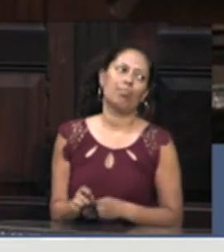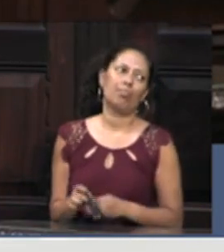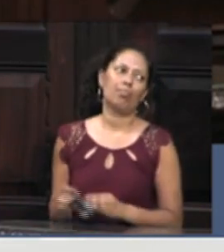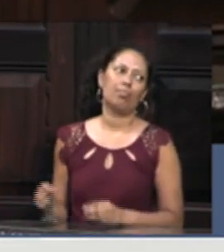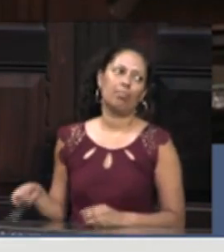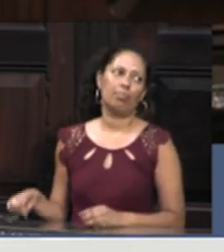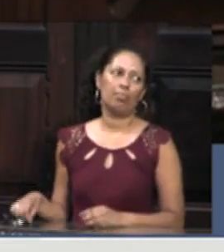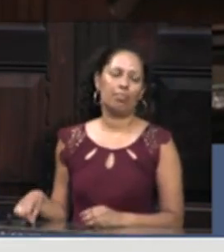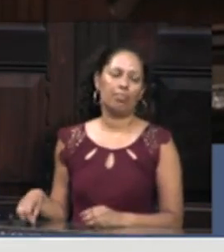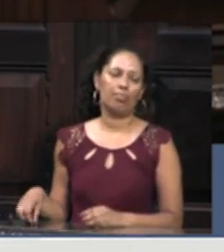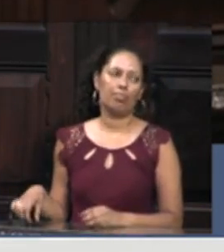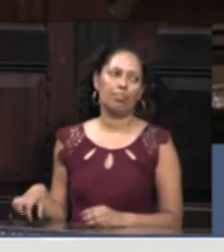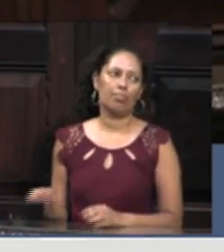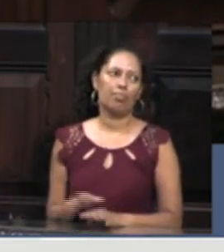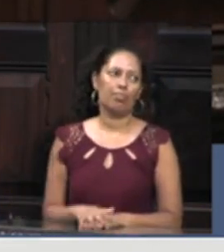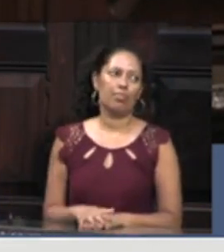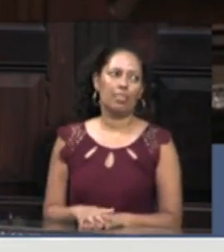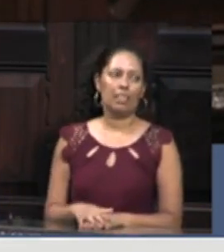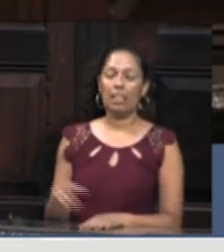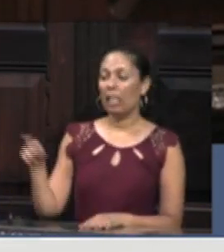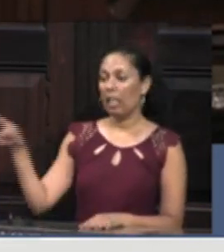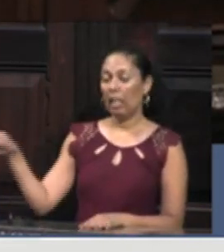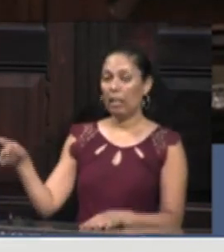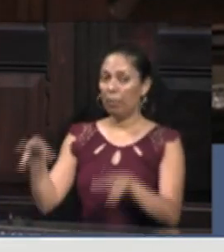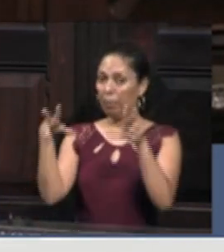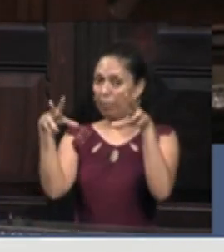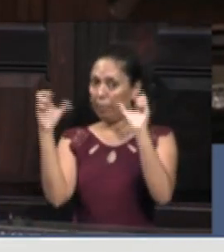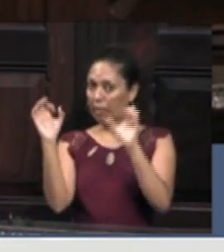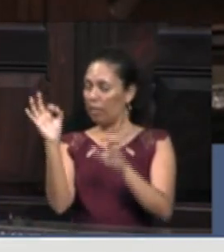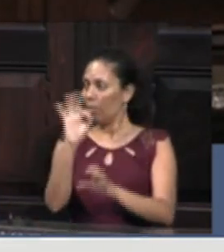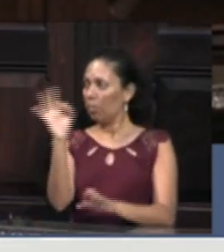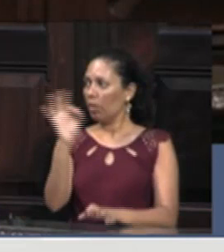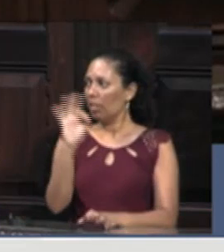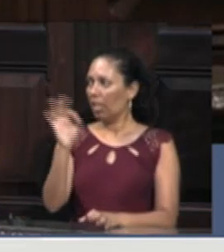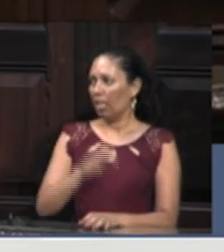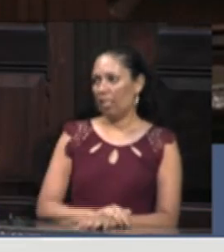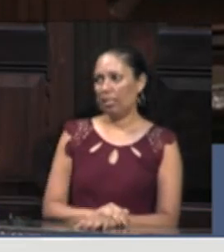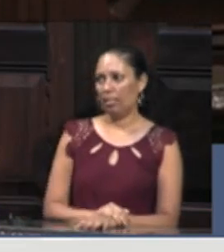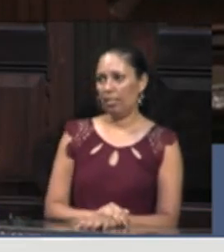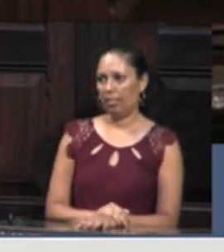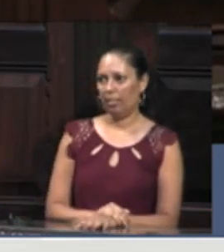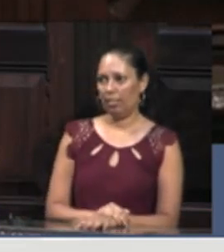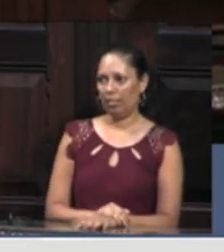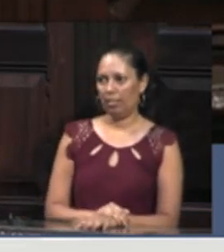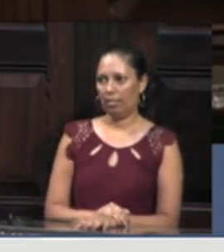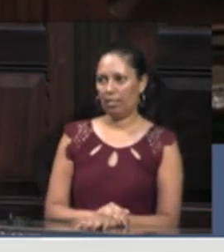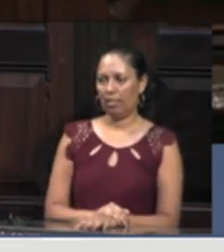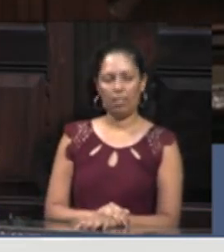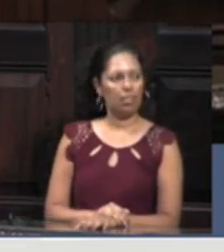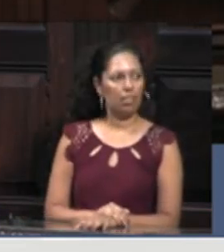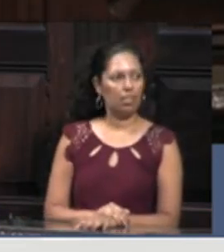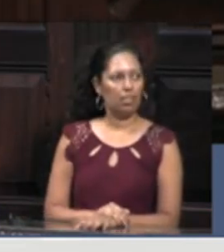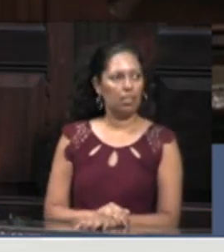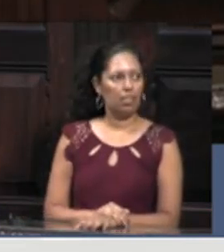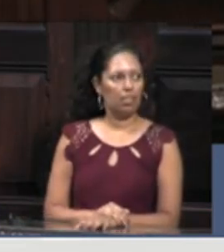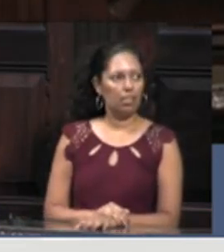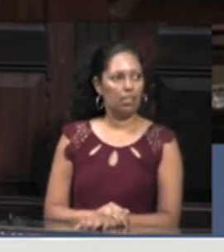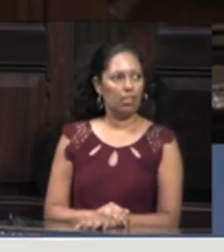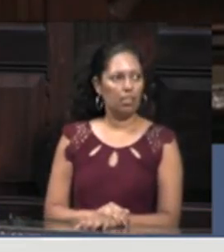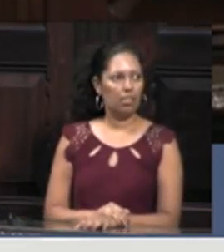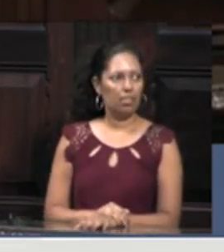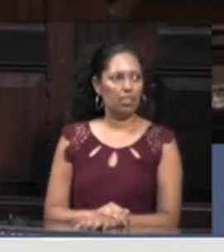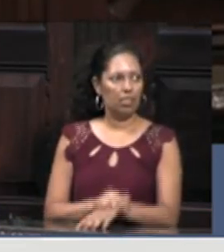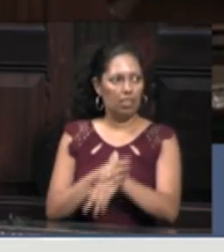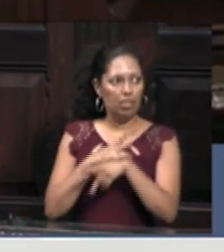não tomou conta no sentido de se entranhar naquilo que seja